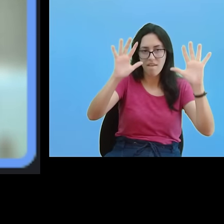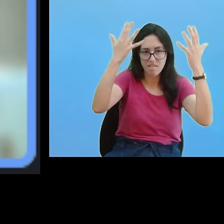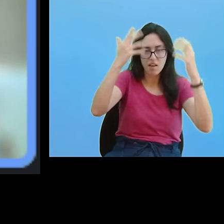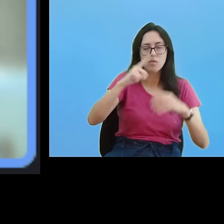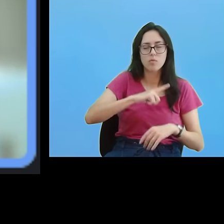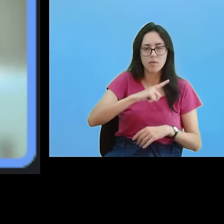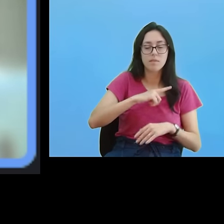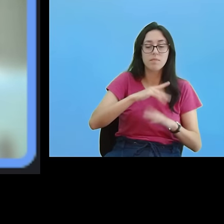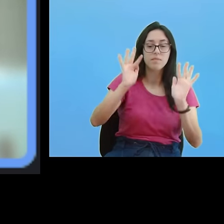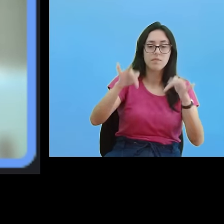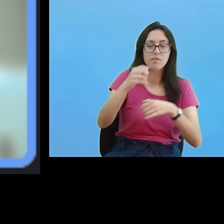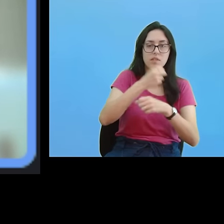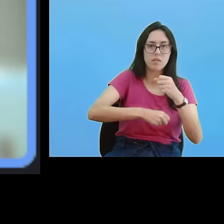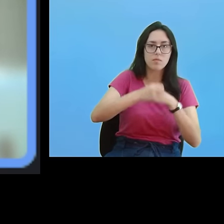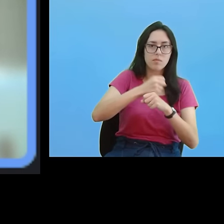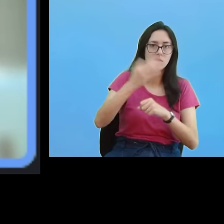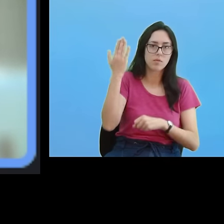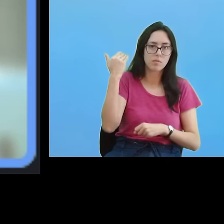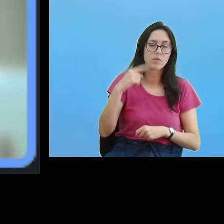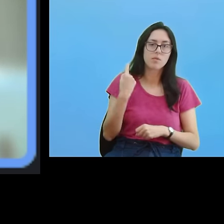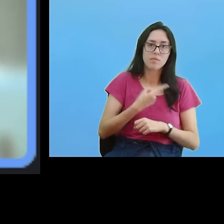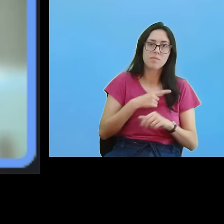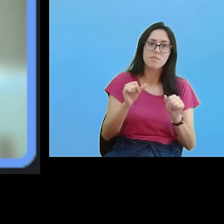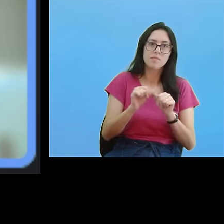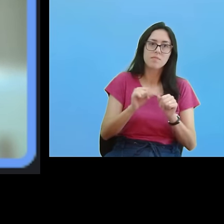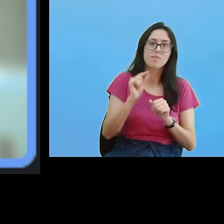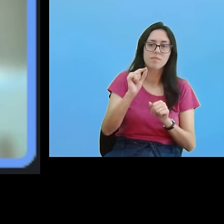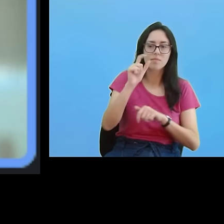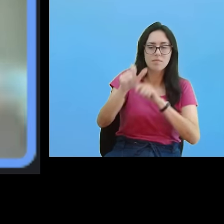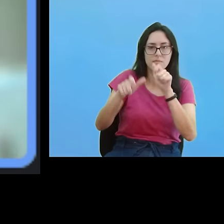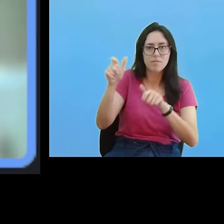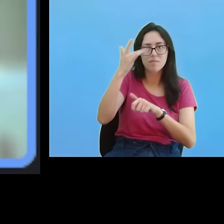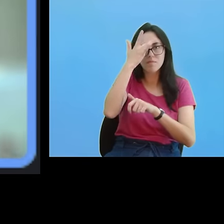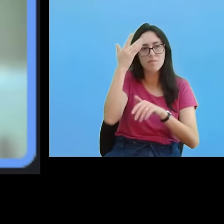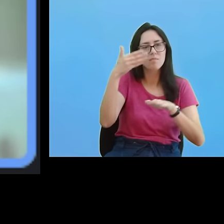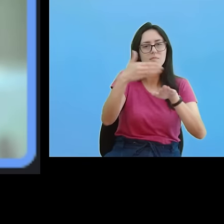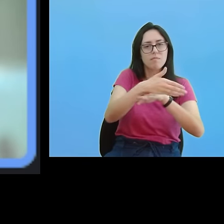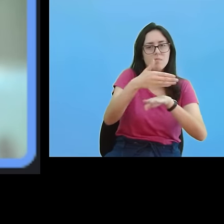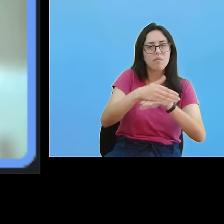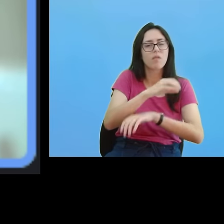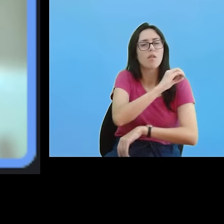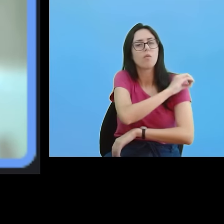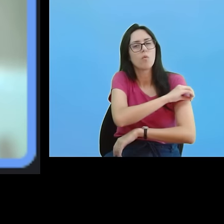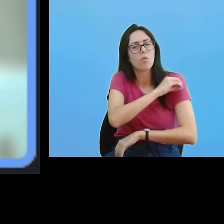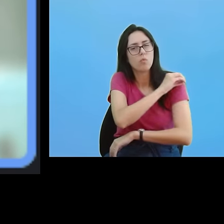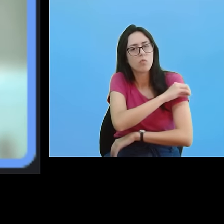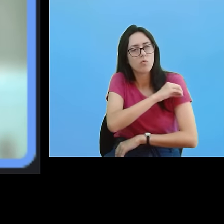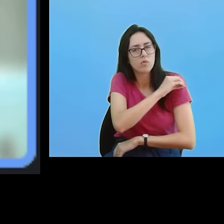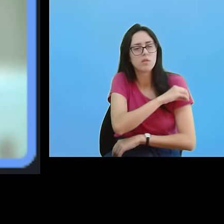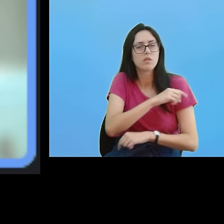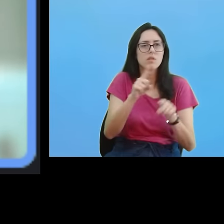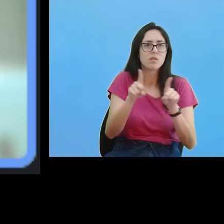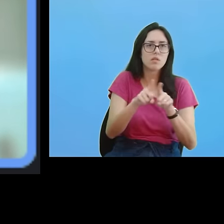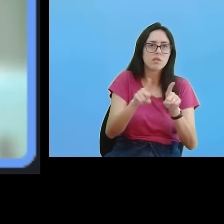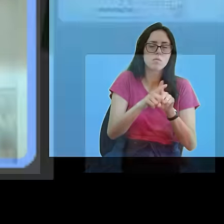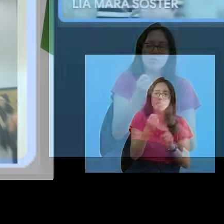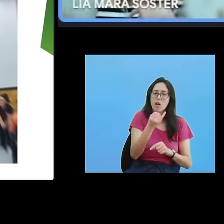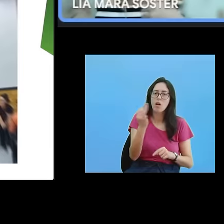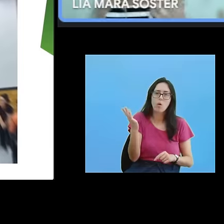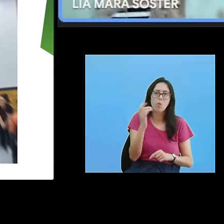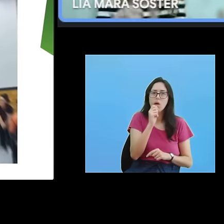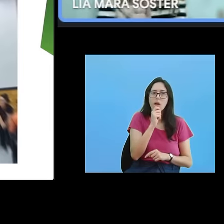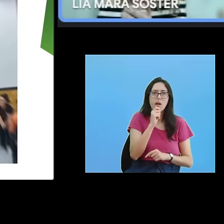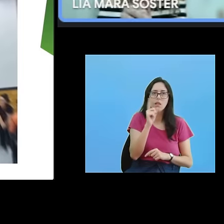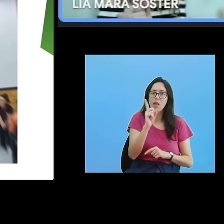passado, nós fizemos um encerramento destas pessoas que frequentam as oficinas, daqueles que ainda não frequentam